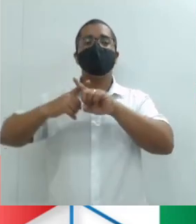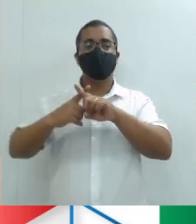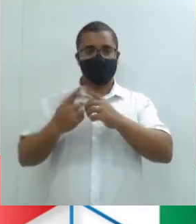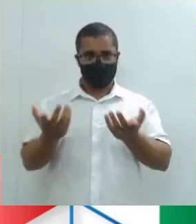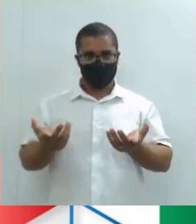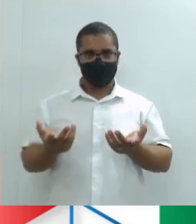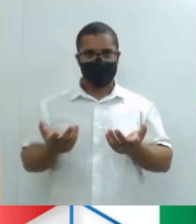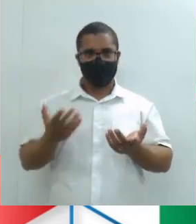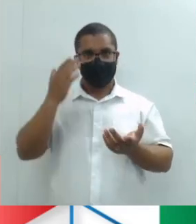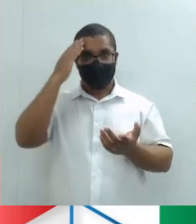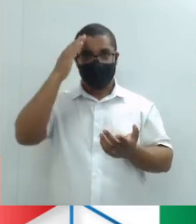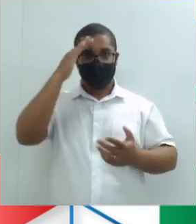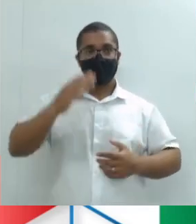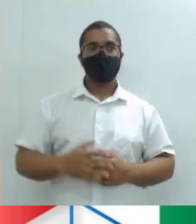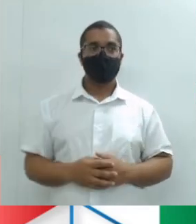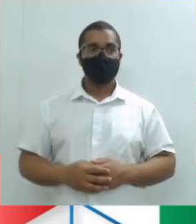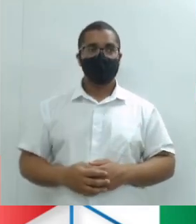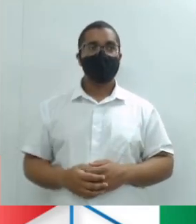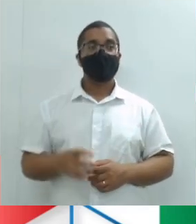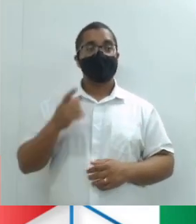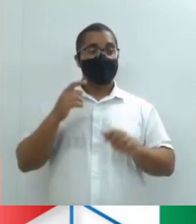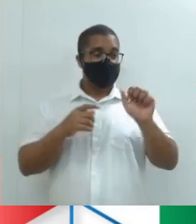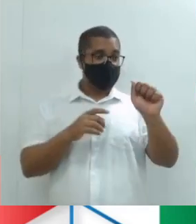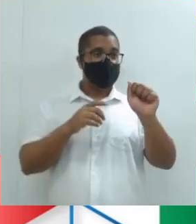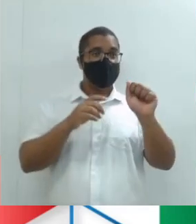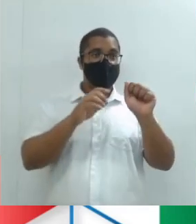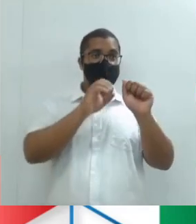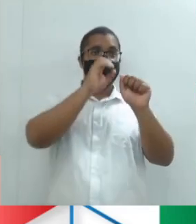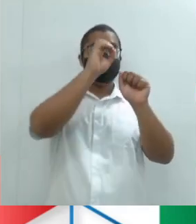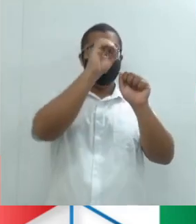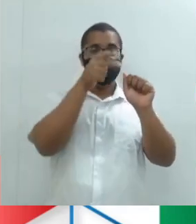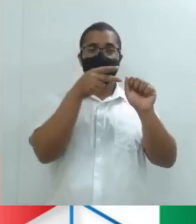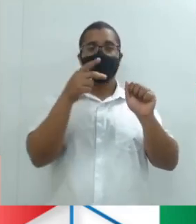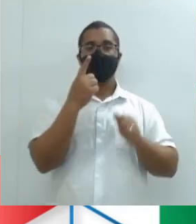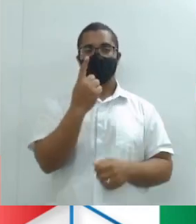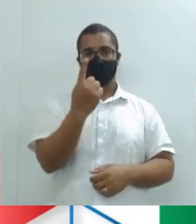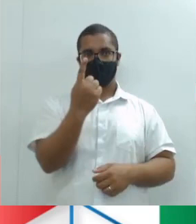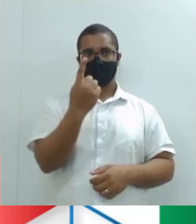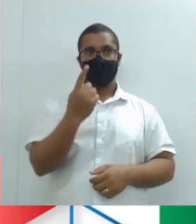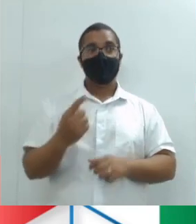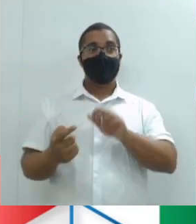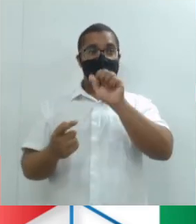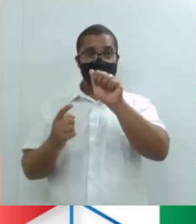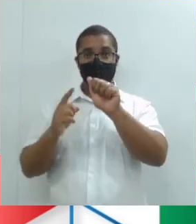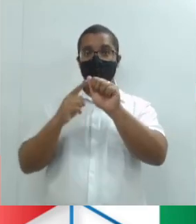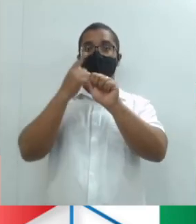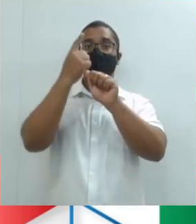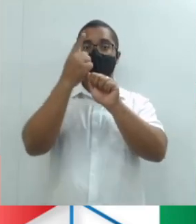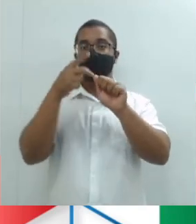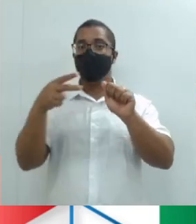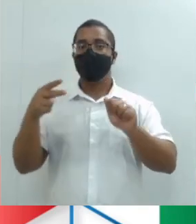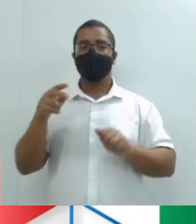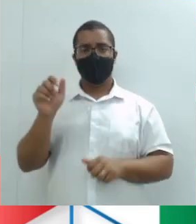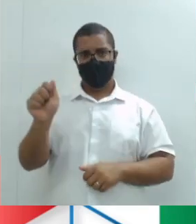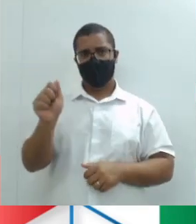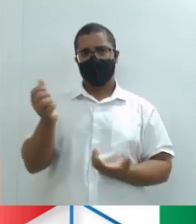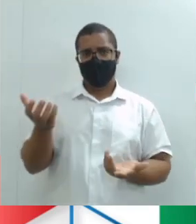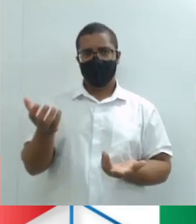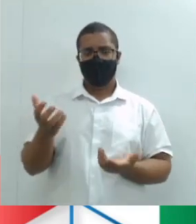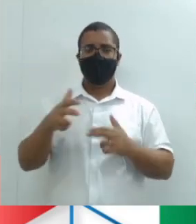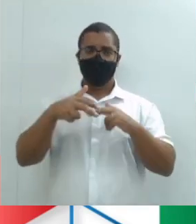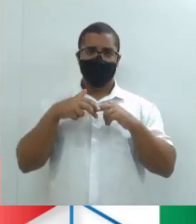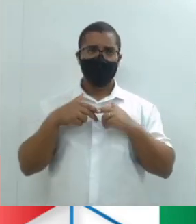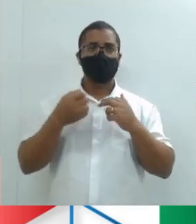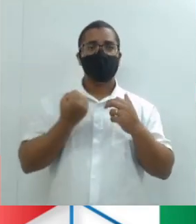multiplicam por ele mesmo, tá bom? Então, A elevado a 0 é igual a 1 e A elevado a 1 é ele mesmo. Então, por isso tem que ser um